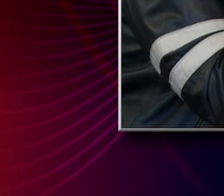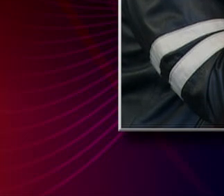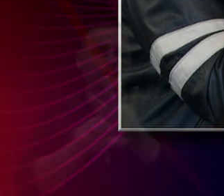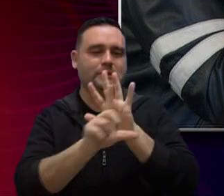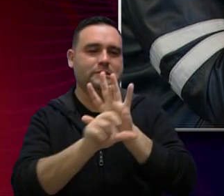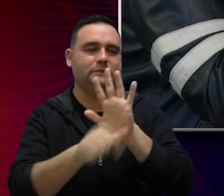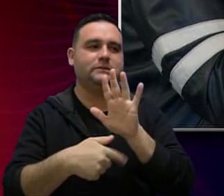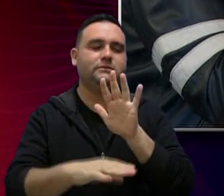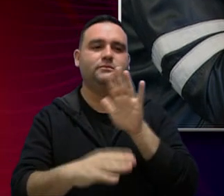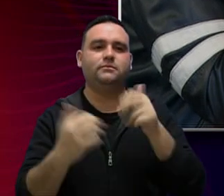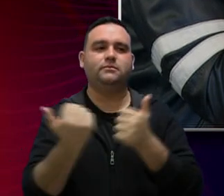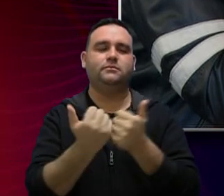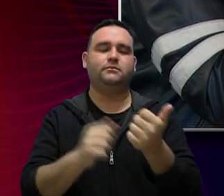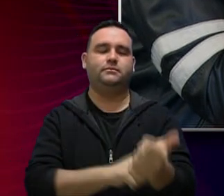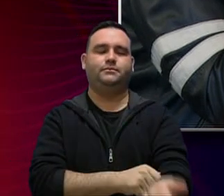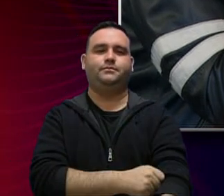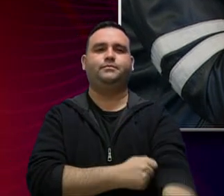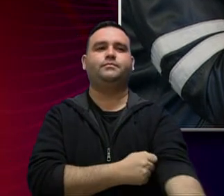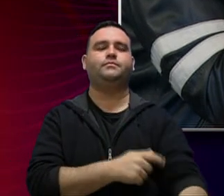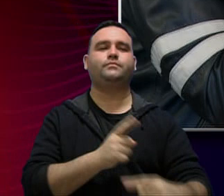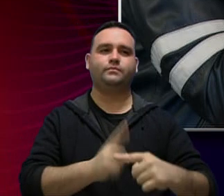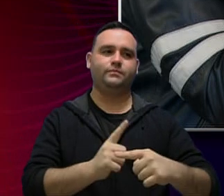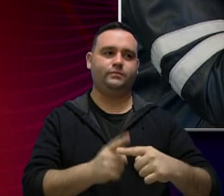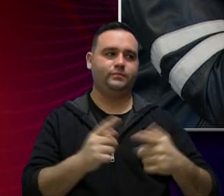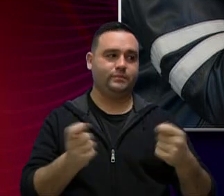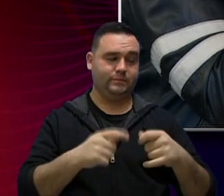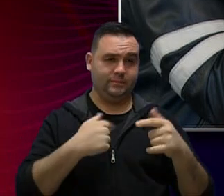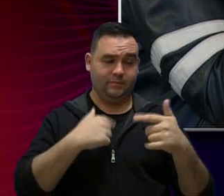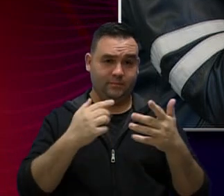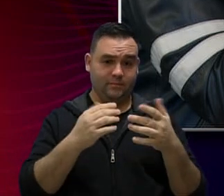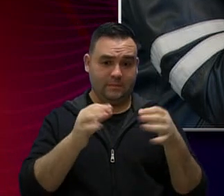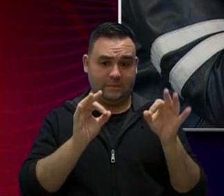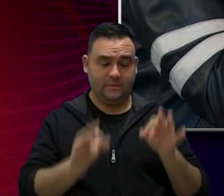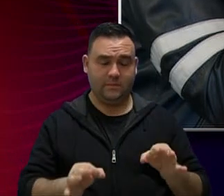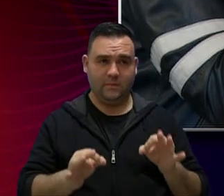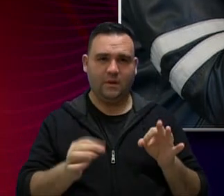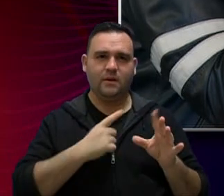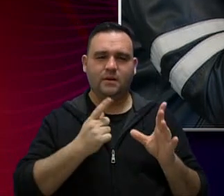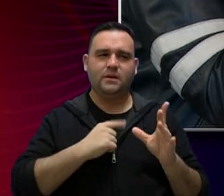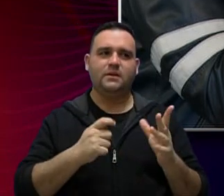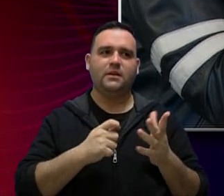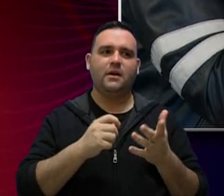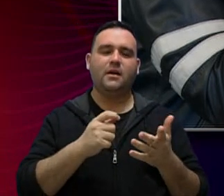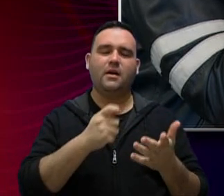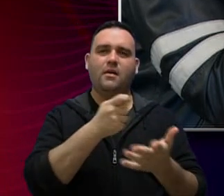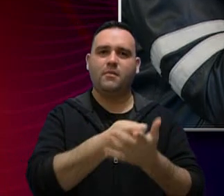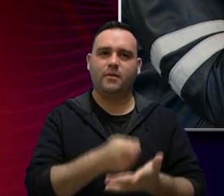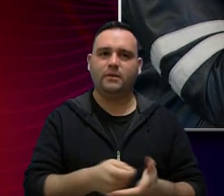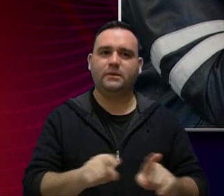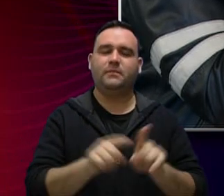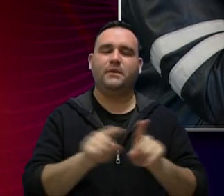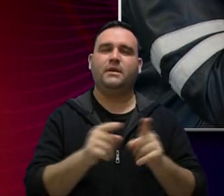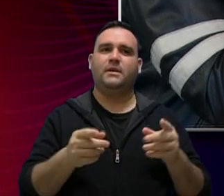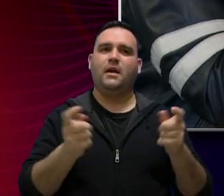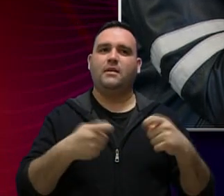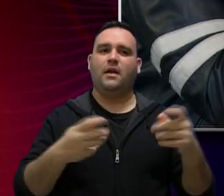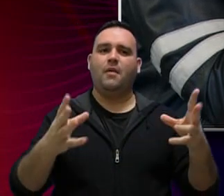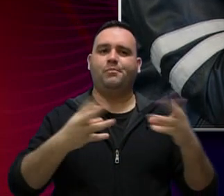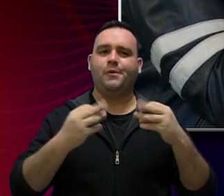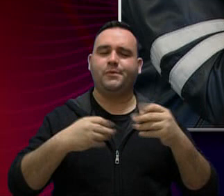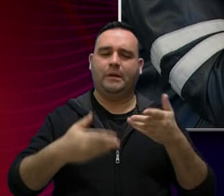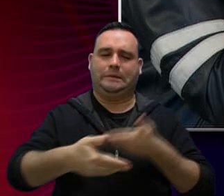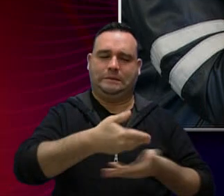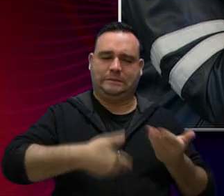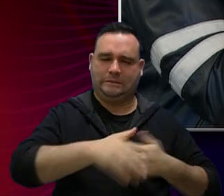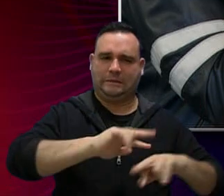para poder ter o regular com o cadastro de de contribuição para poder a fazer todas as